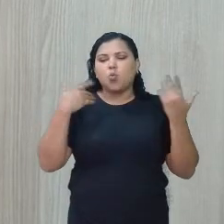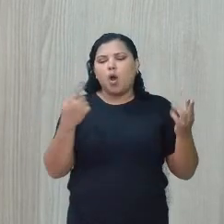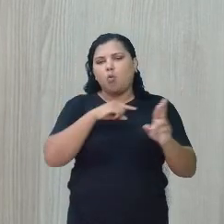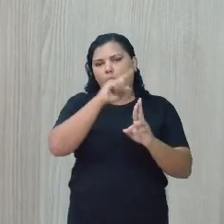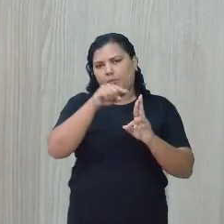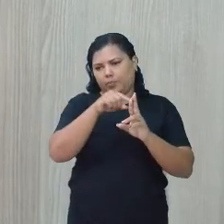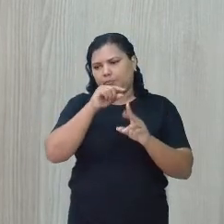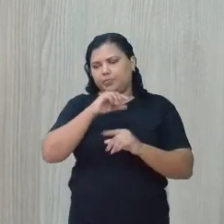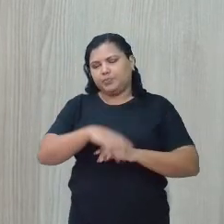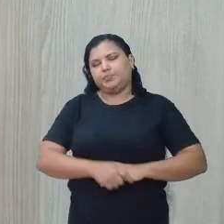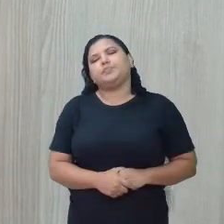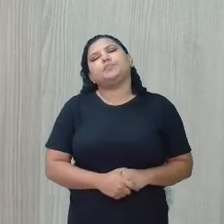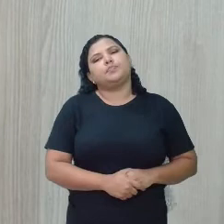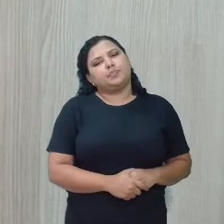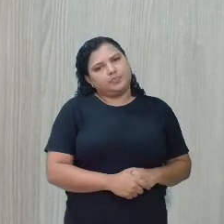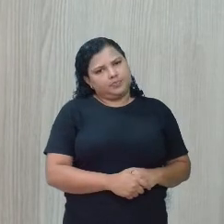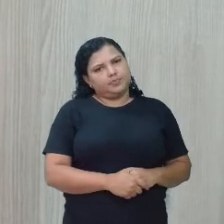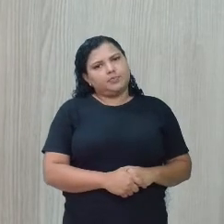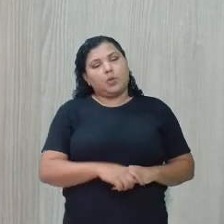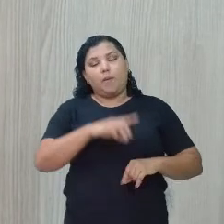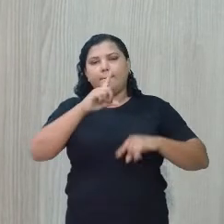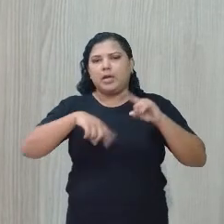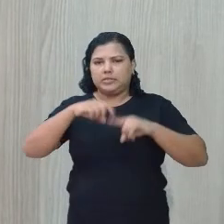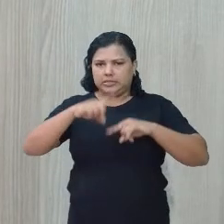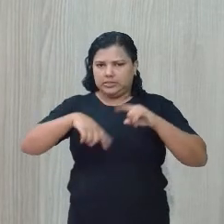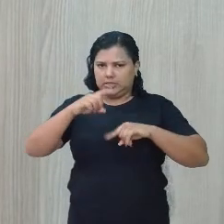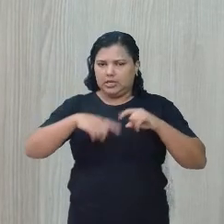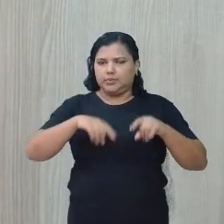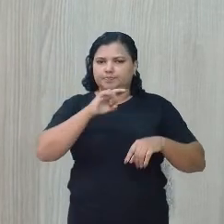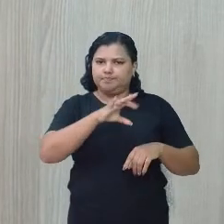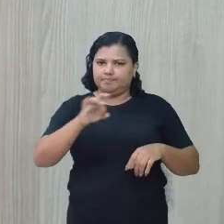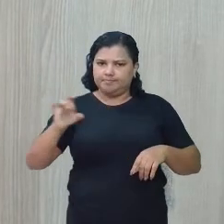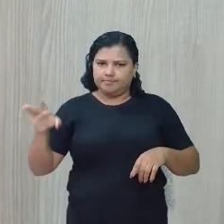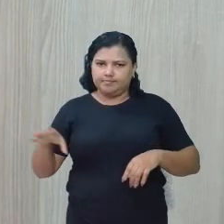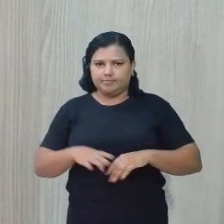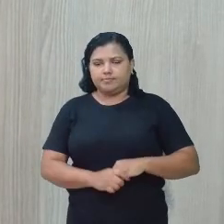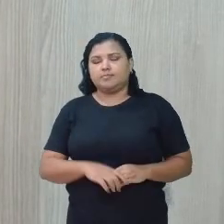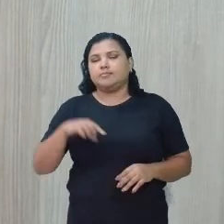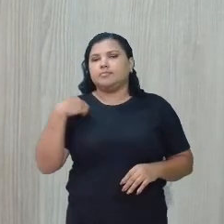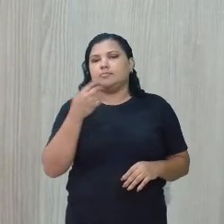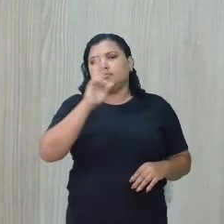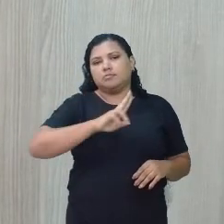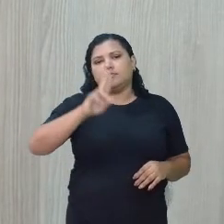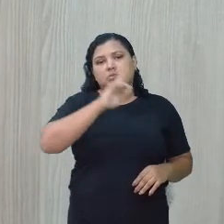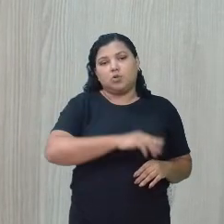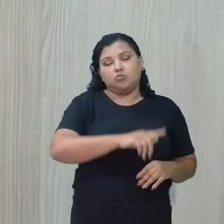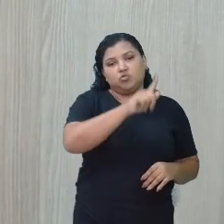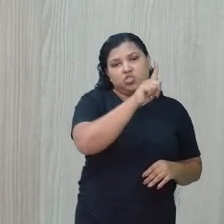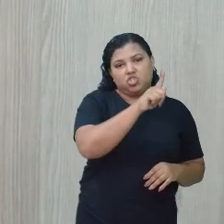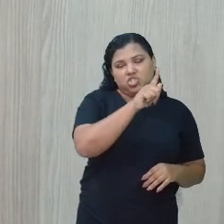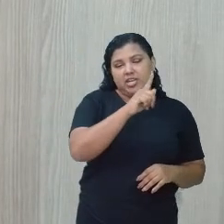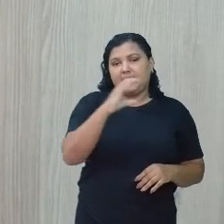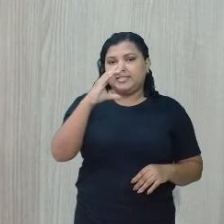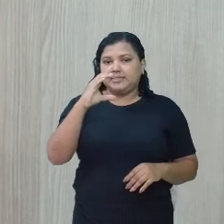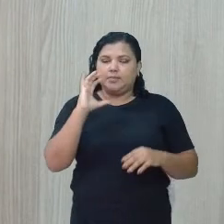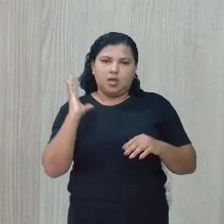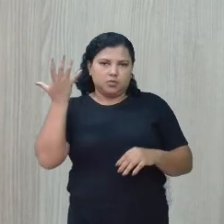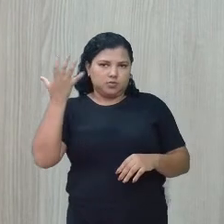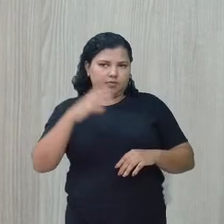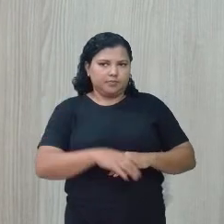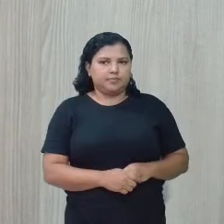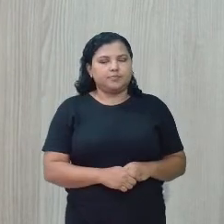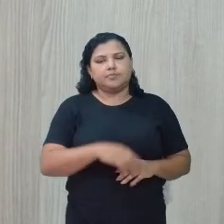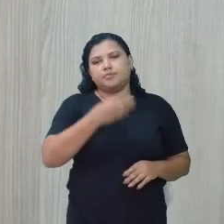era o valor de cada um dos objetos. Nesse caso aí, de cada um dos bichinhos, a gente utilizou G e C para fazer essa resolução. O